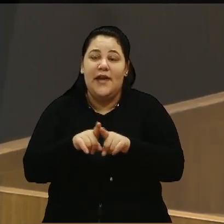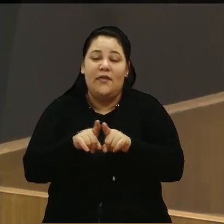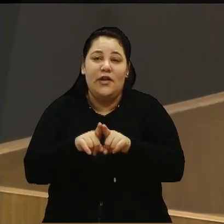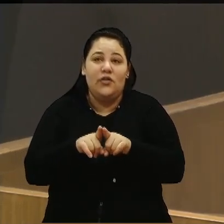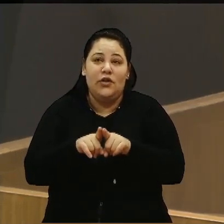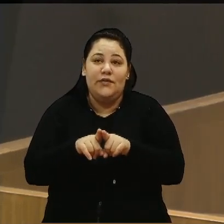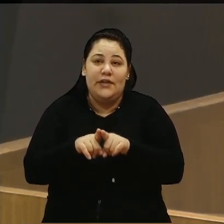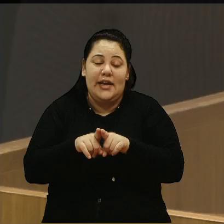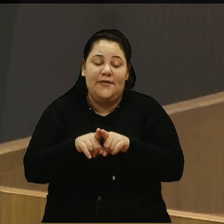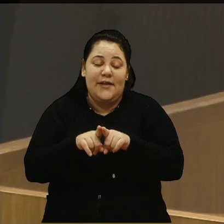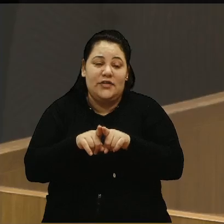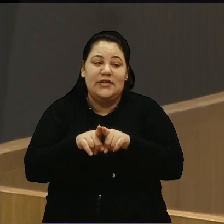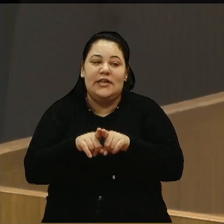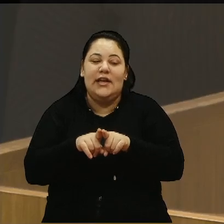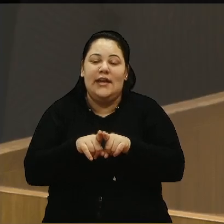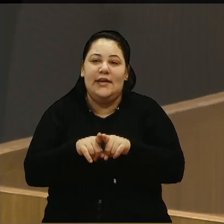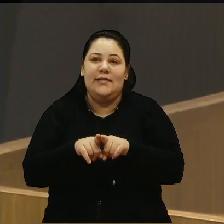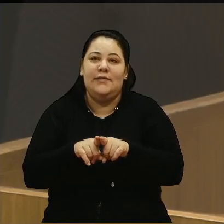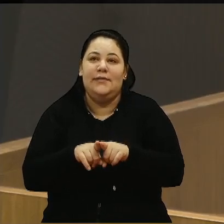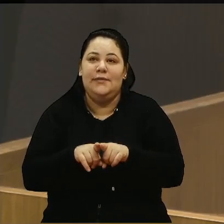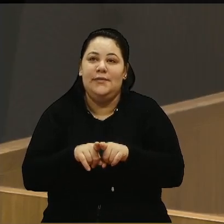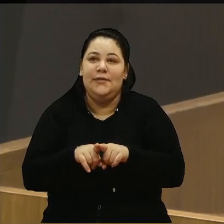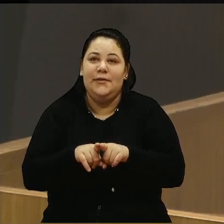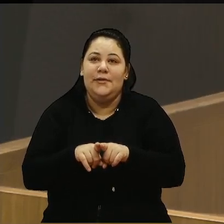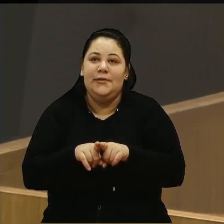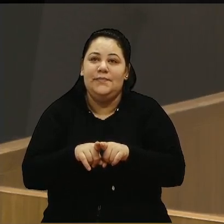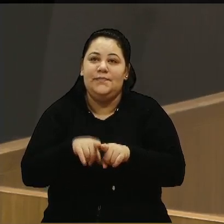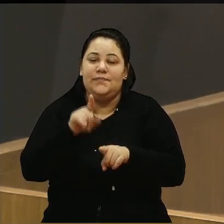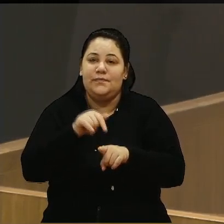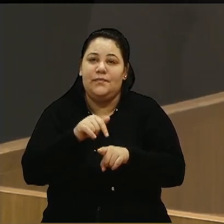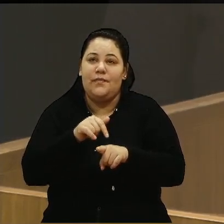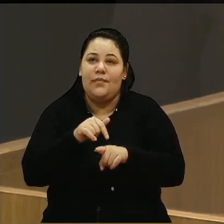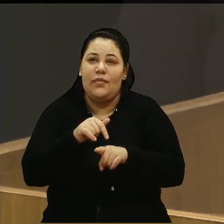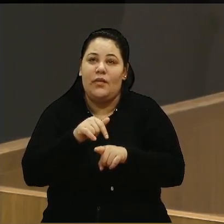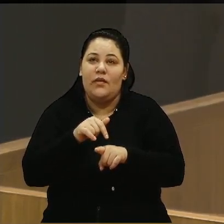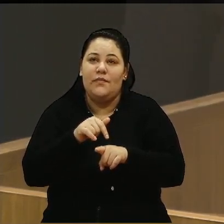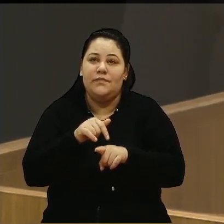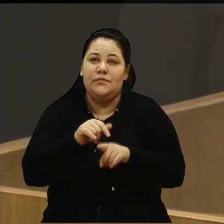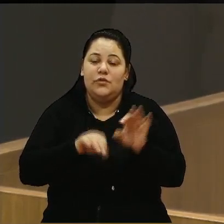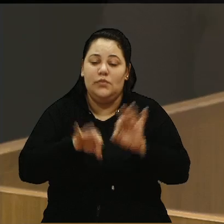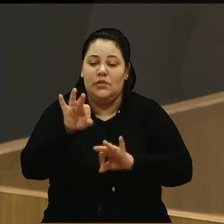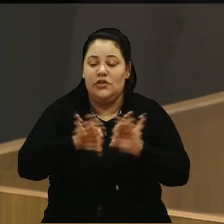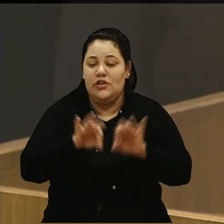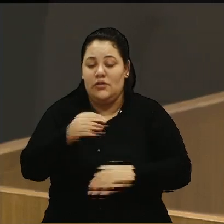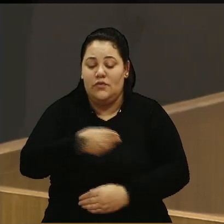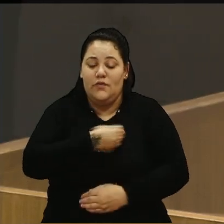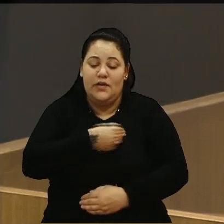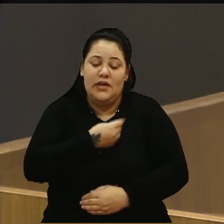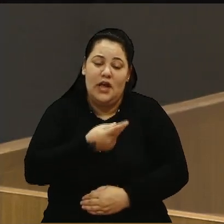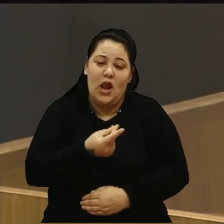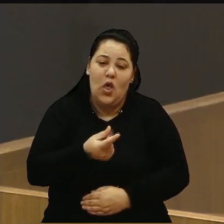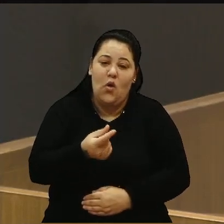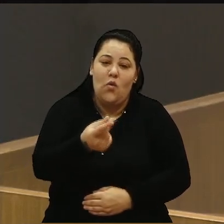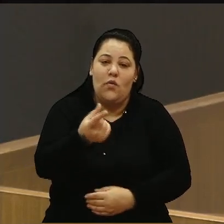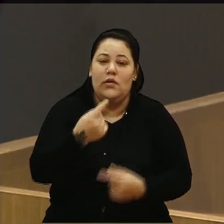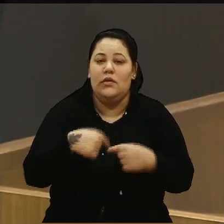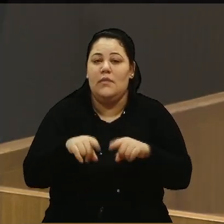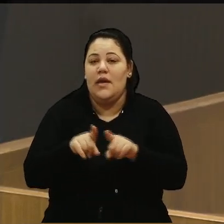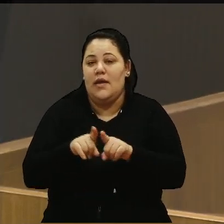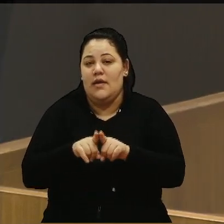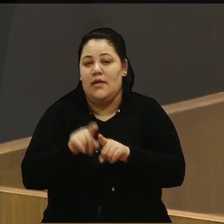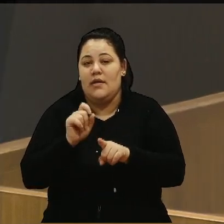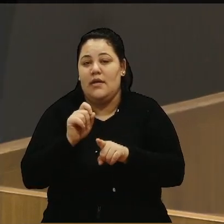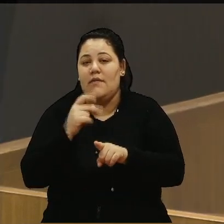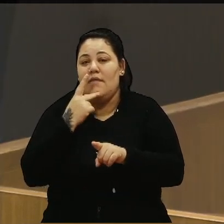eu e a minha parceira iniciamos no ano passado, na metade do ano passado, o projeto Vita Lunga, que